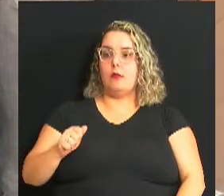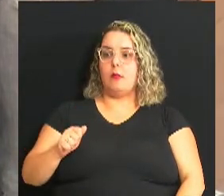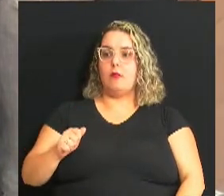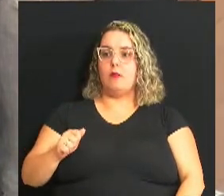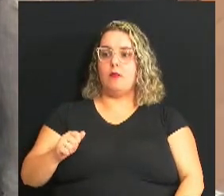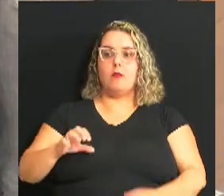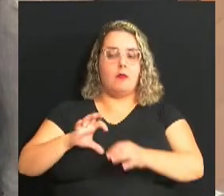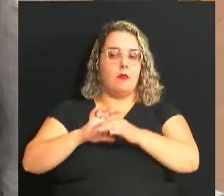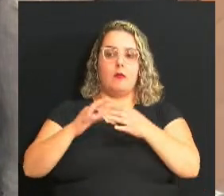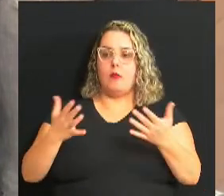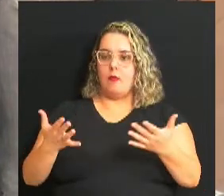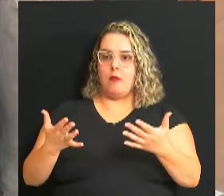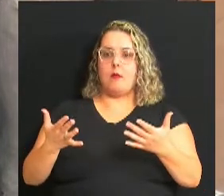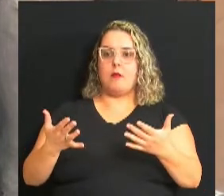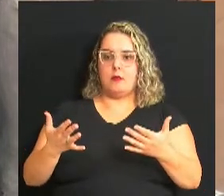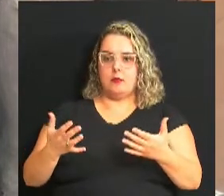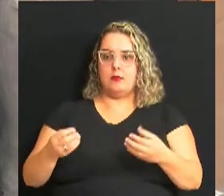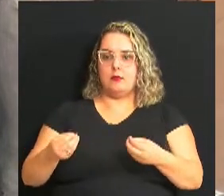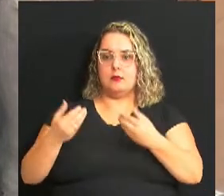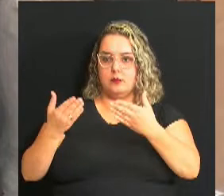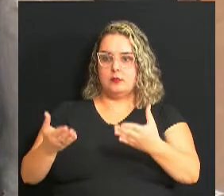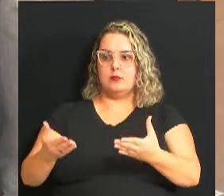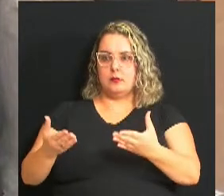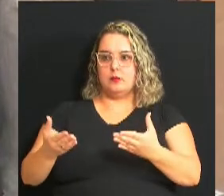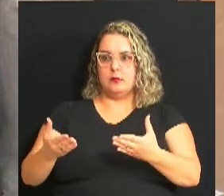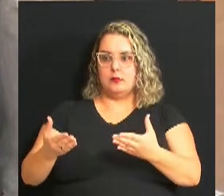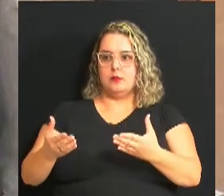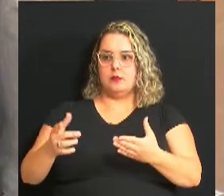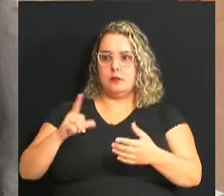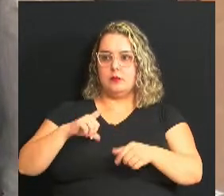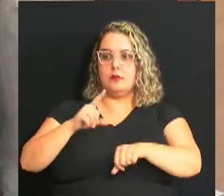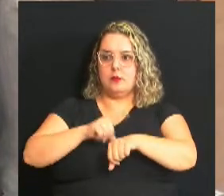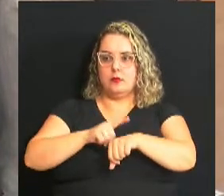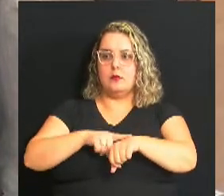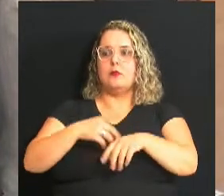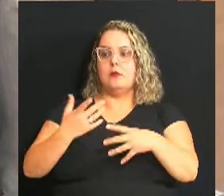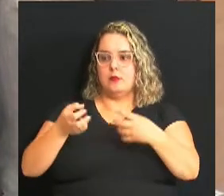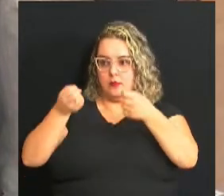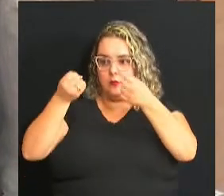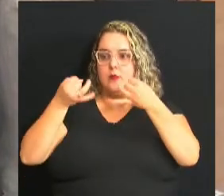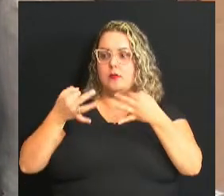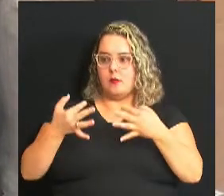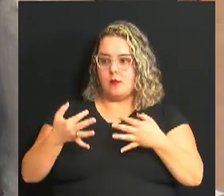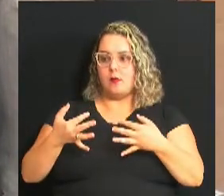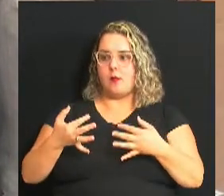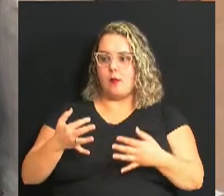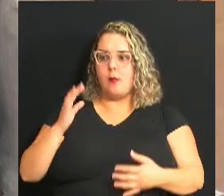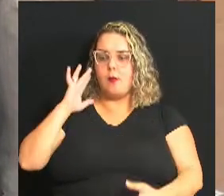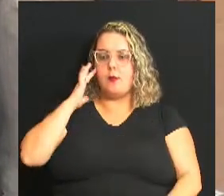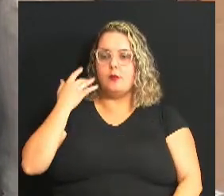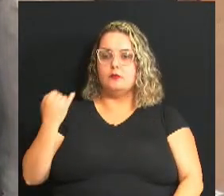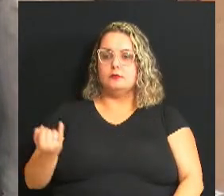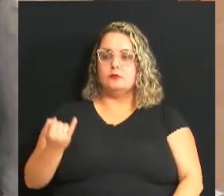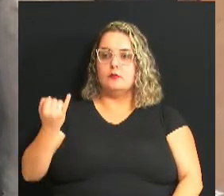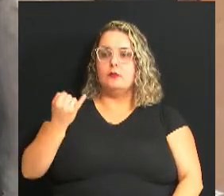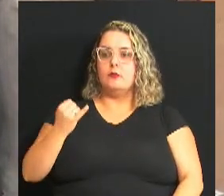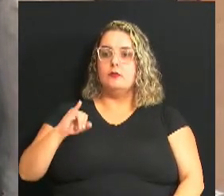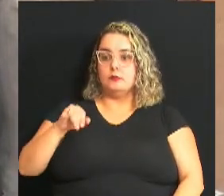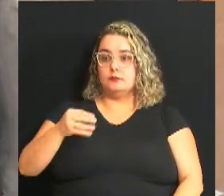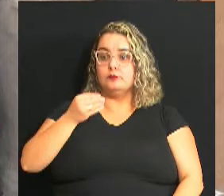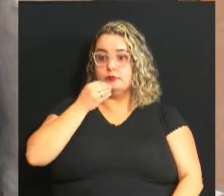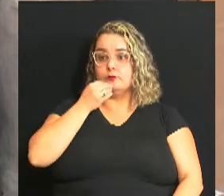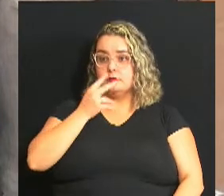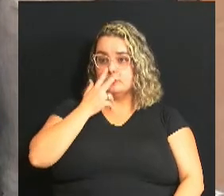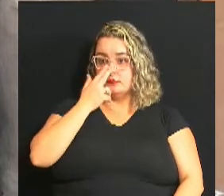à vontade. Acho que a gente pode dar Tá, desde que então, a gente tenha um tempinho para dar uma satisfação. Não, de sem como dúvida. tá, acho que Não, é aproveitando, inclusive, me parece